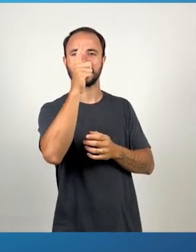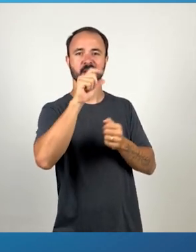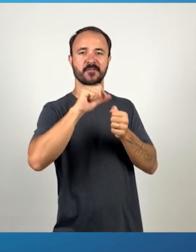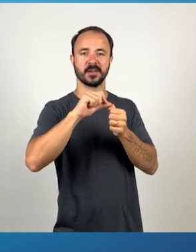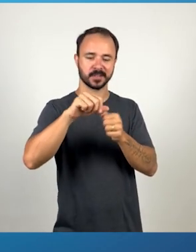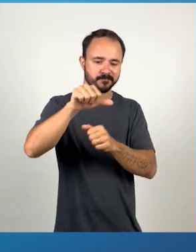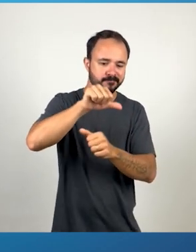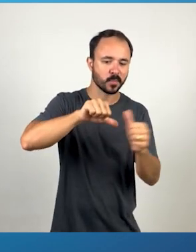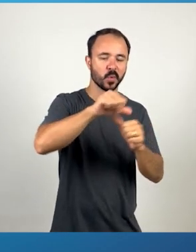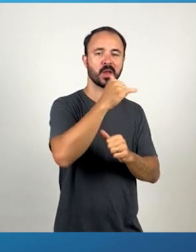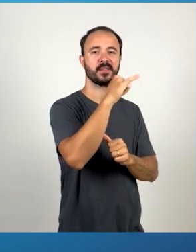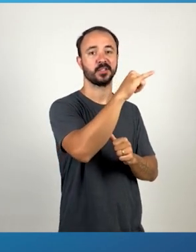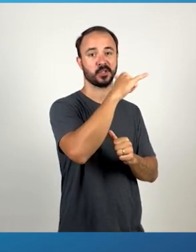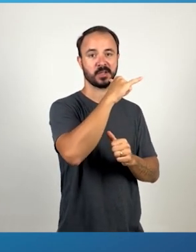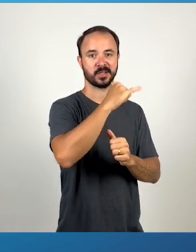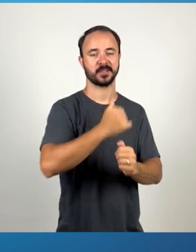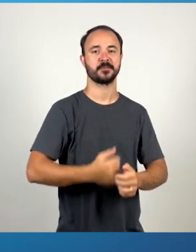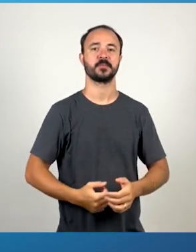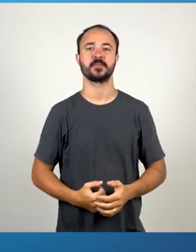certo?